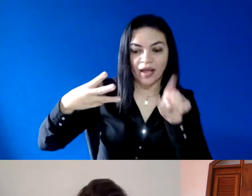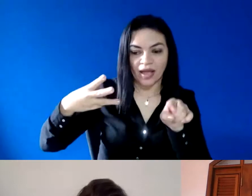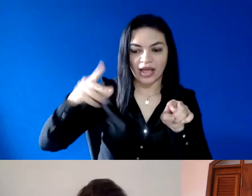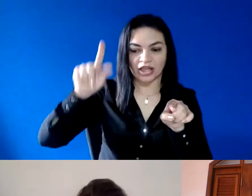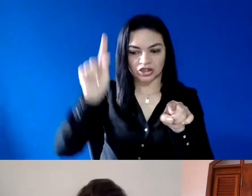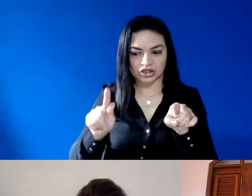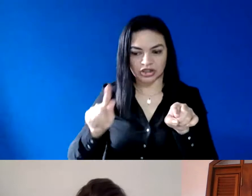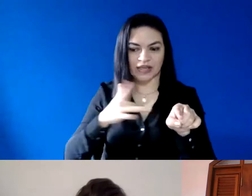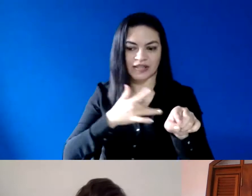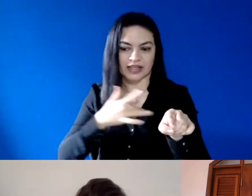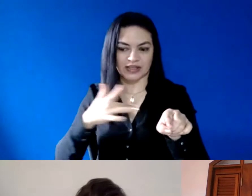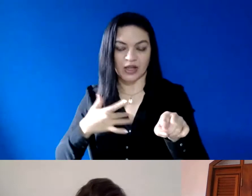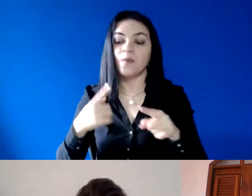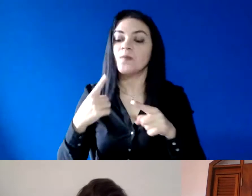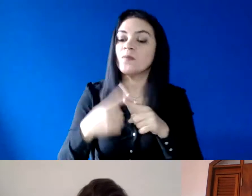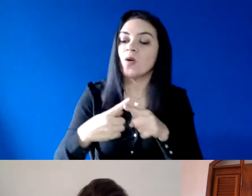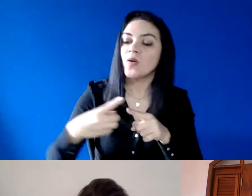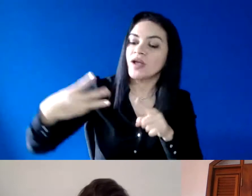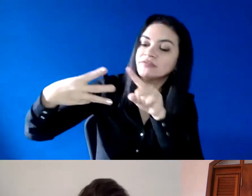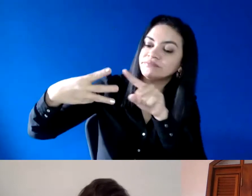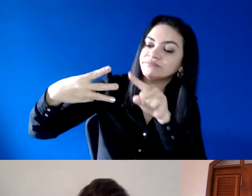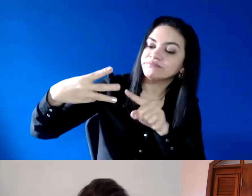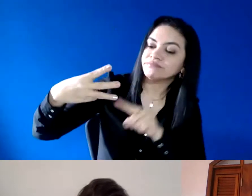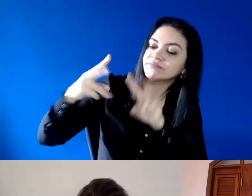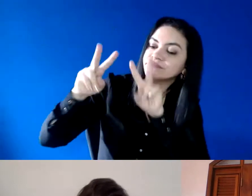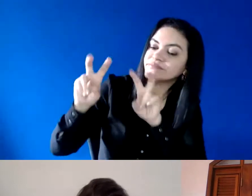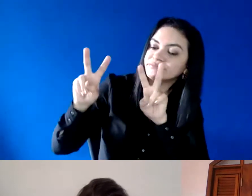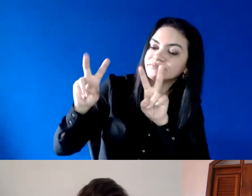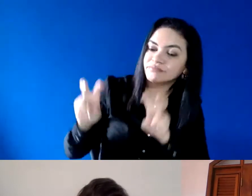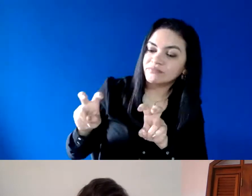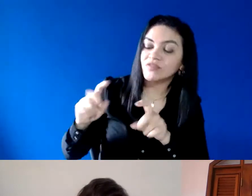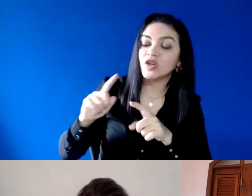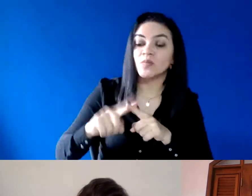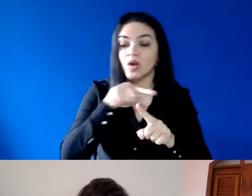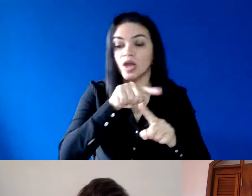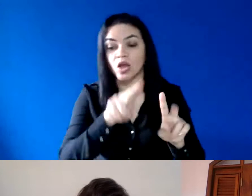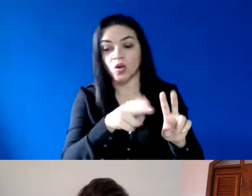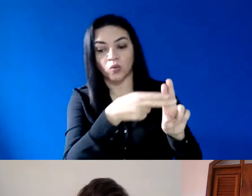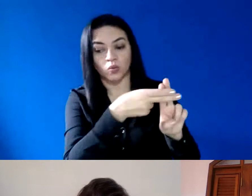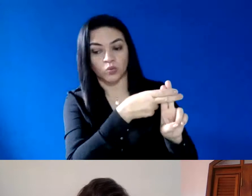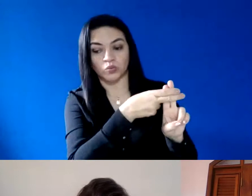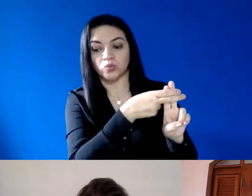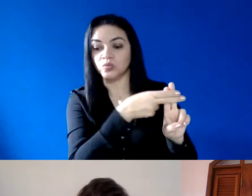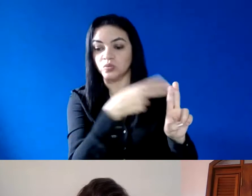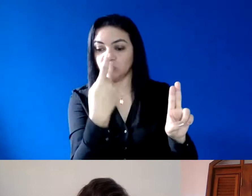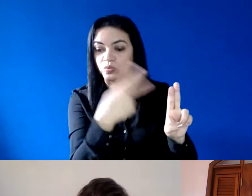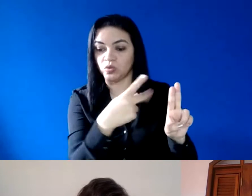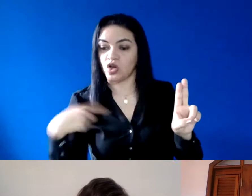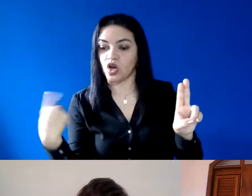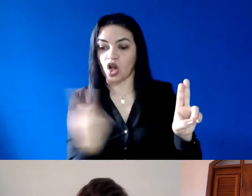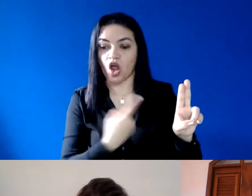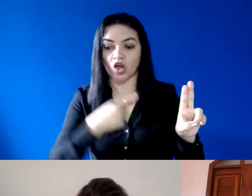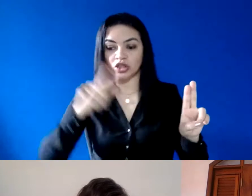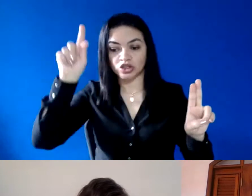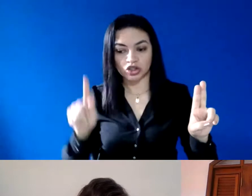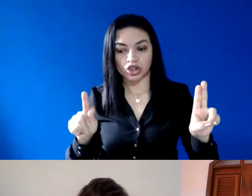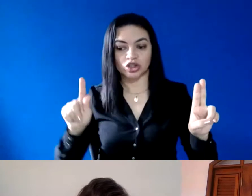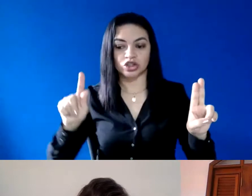Por que esses 3 temas? Pela necessidade que o Sistema Único de Saúde, que a nossa gestão estadual tem